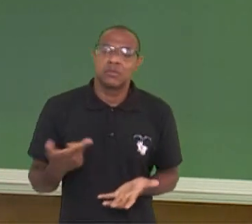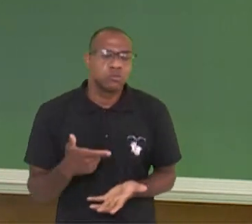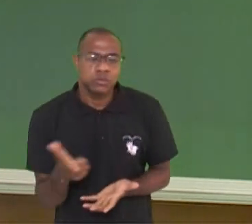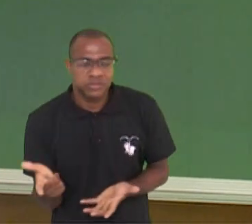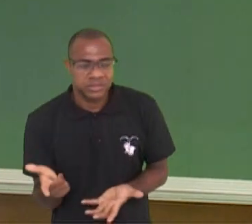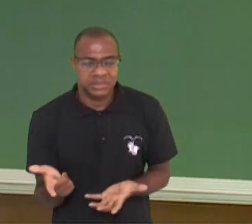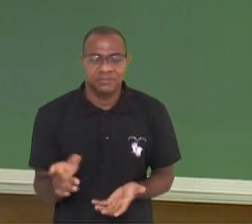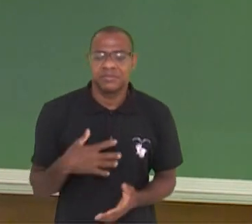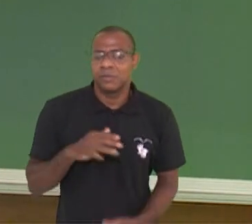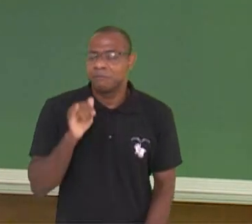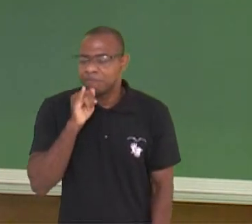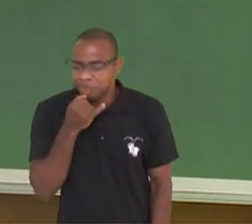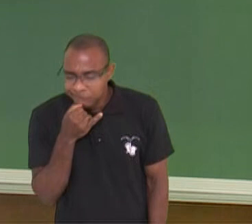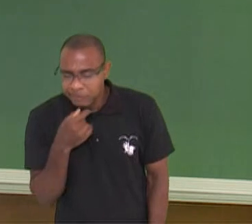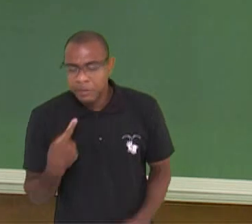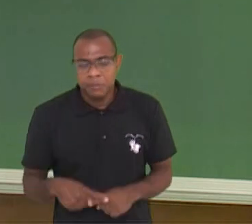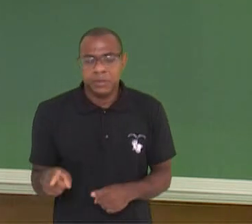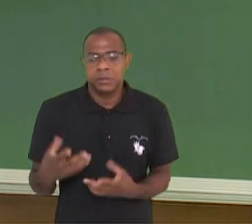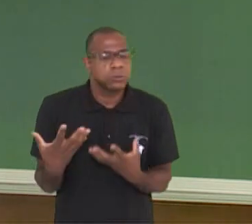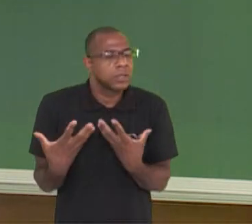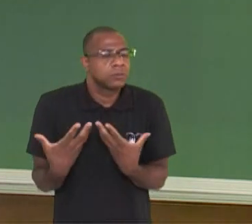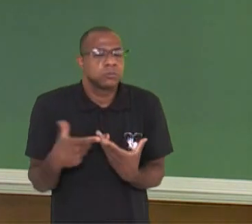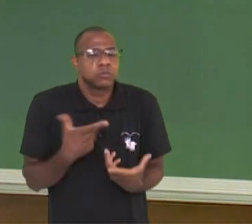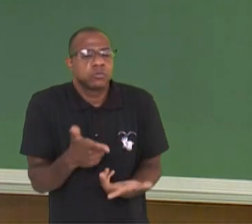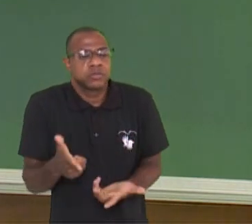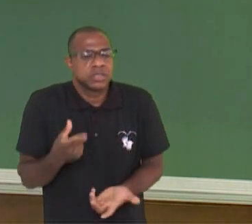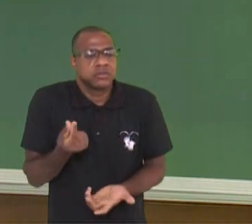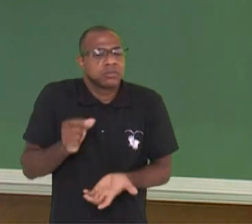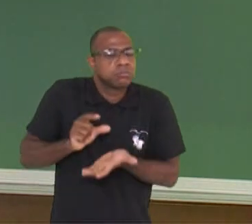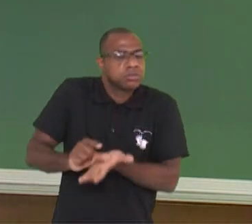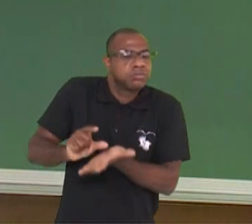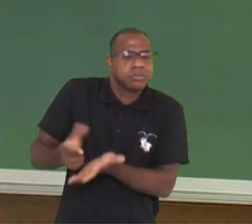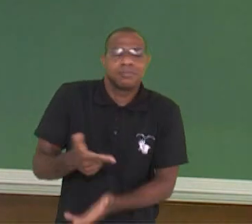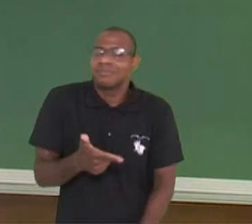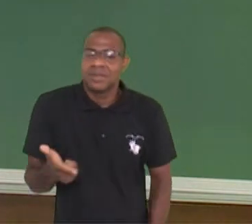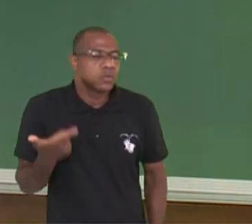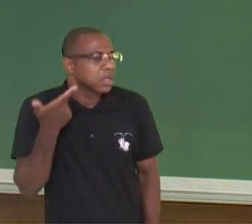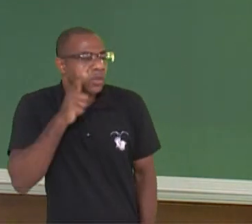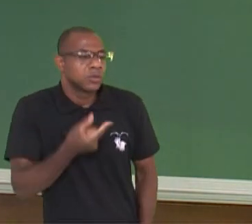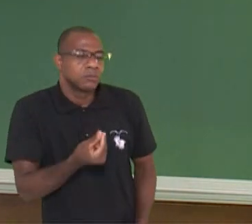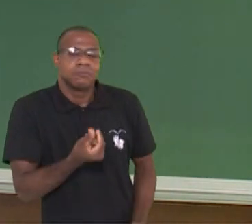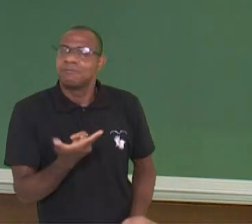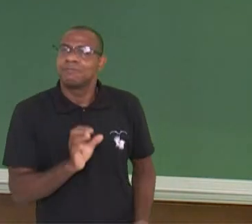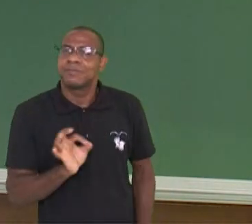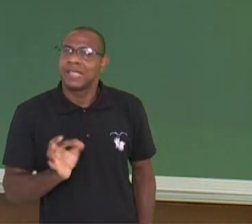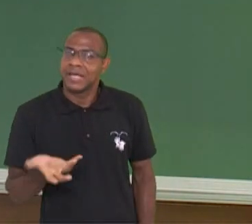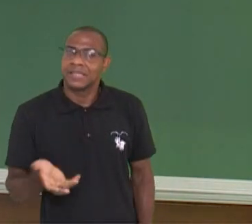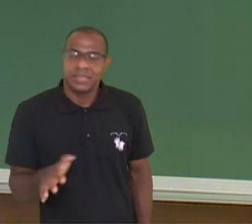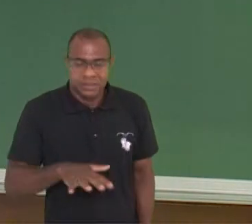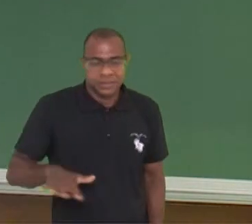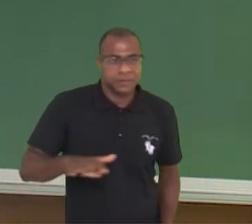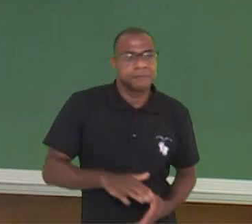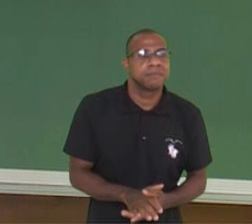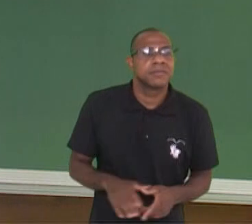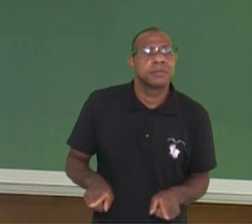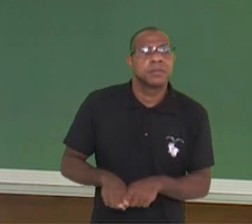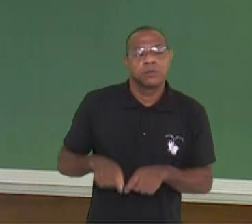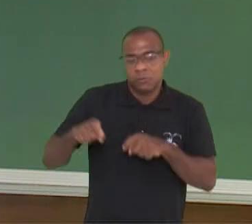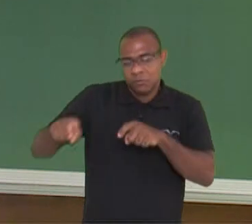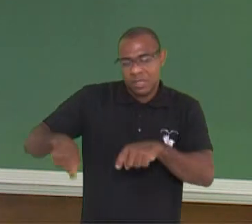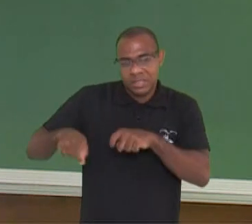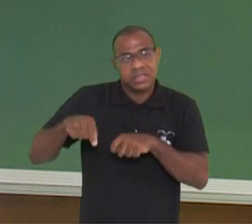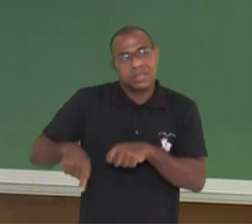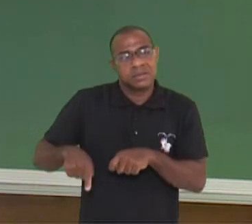sem ressarcimento aos proprietários. Os fazendeiros do Oeste Paulista, eles também estavam agora